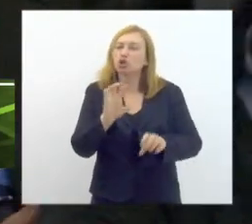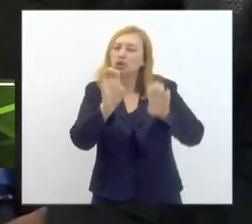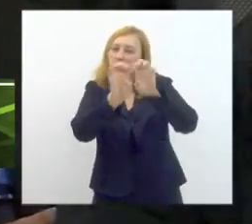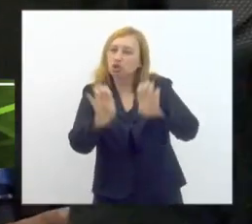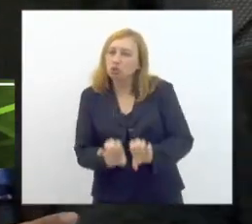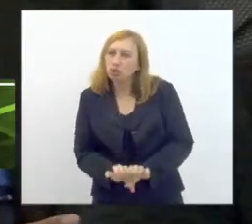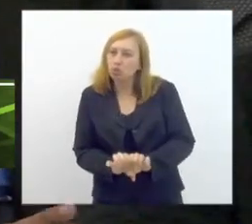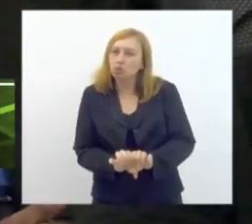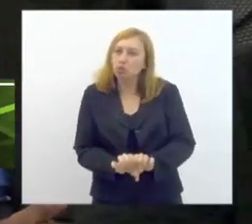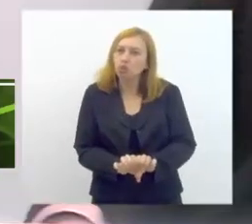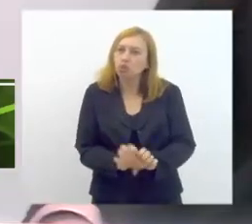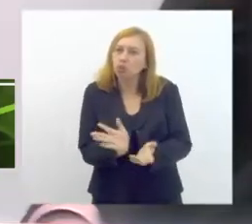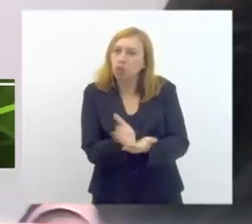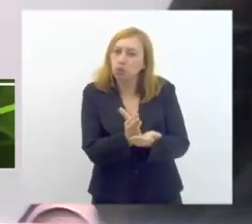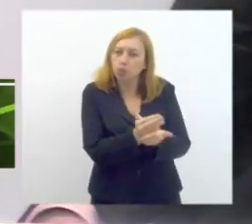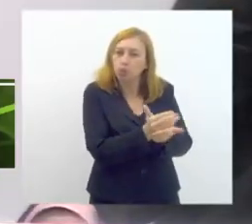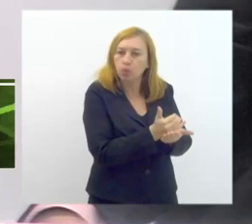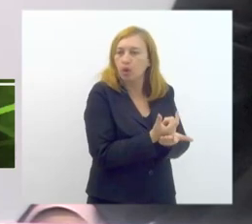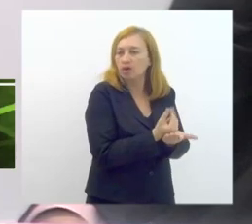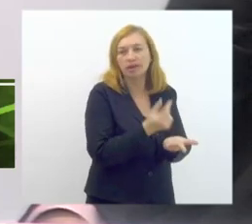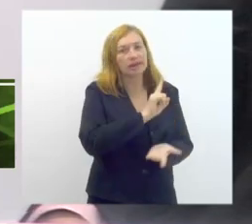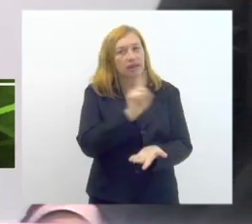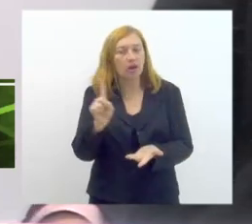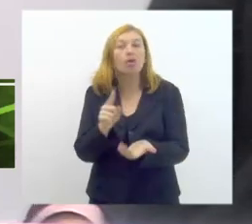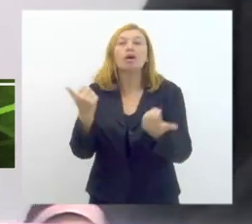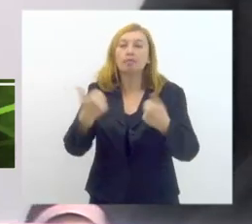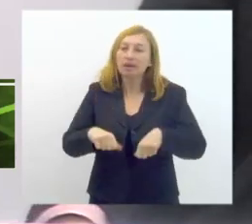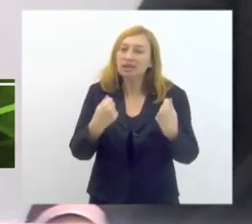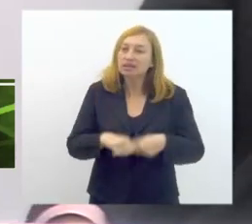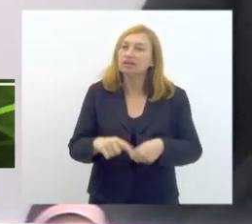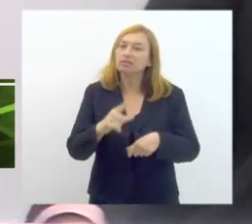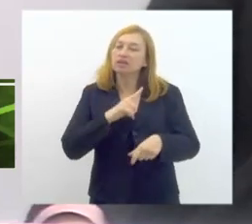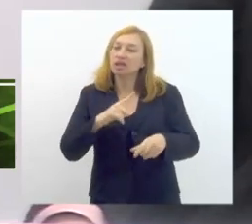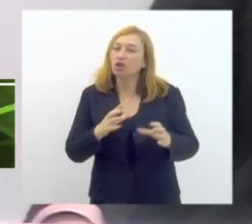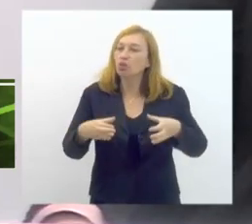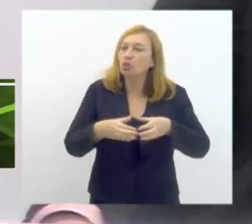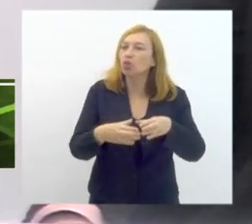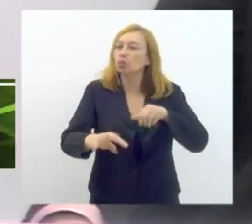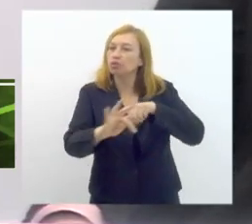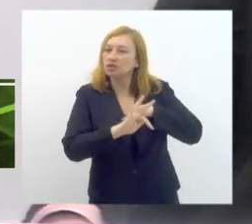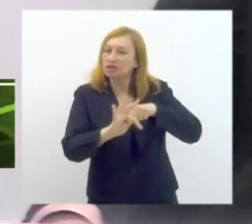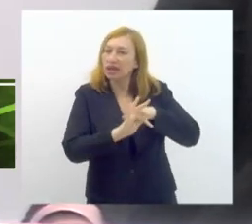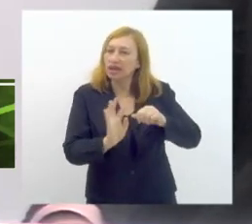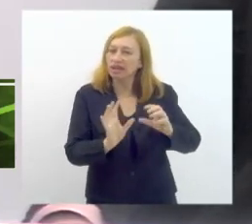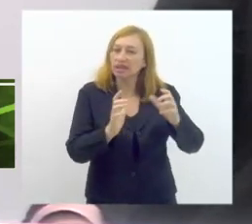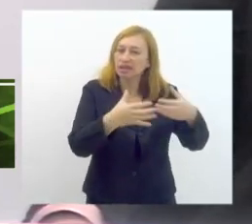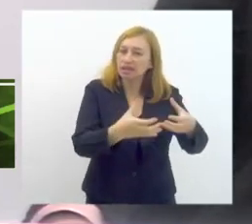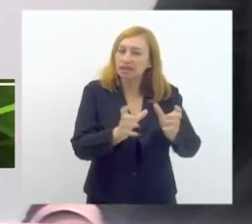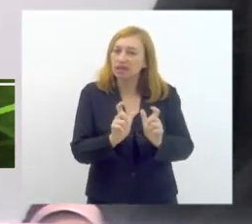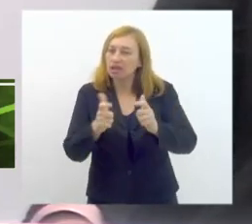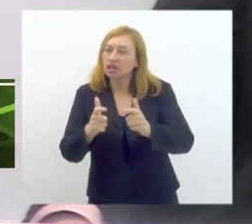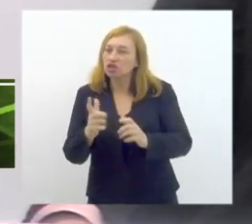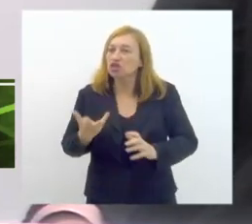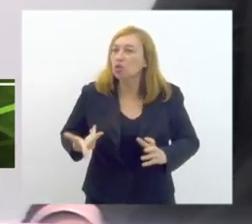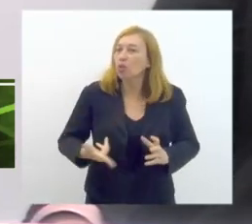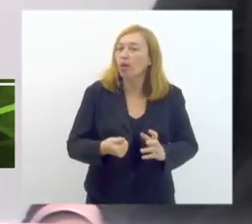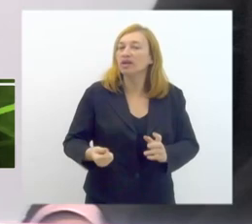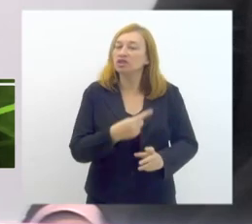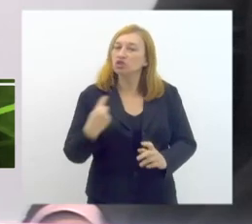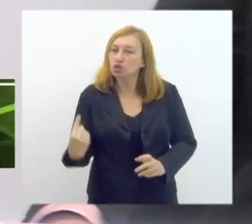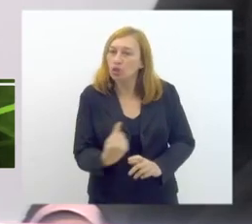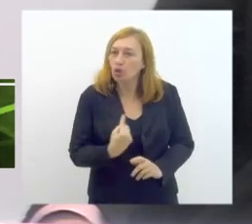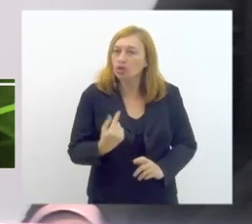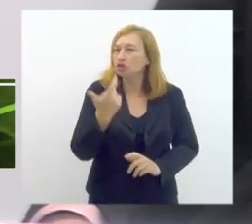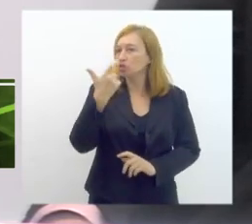para captação de recursos. Nós temos que ter equipe técnicas nos consórcios eficientes. Nós, que